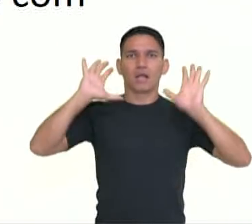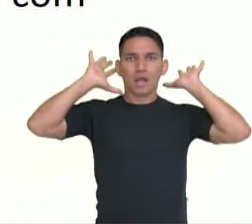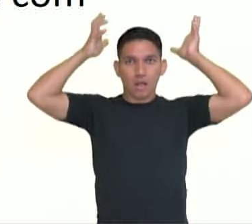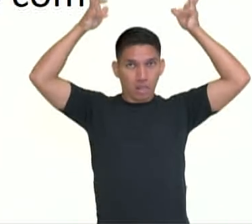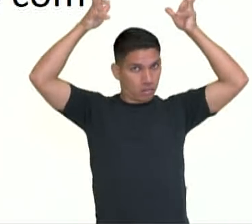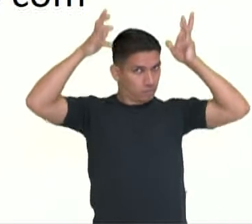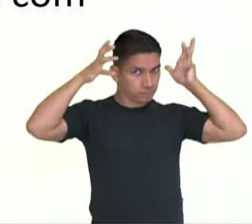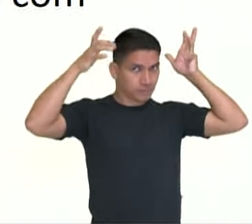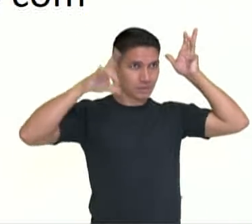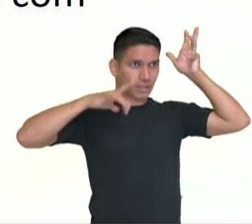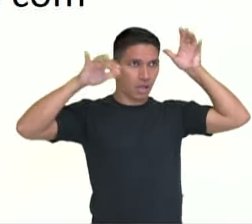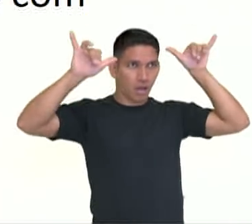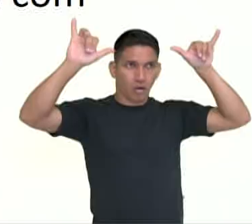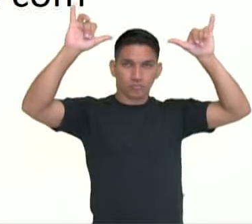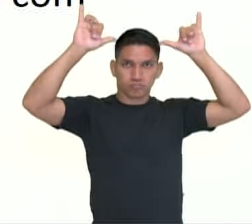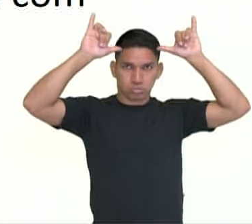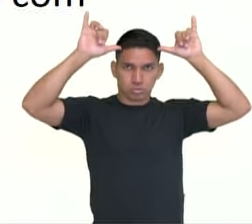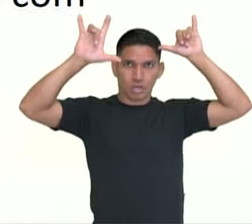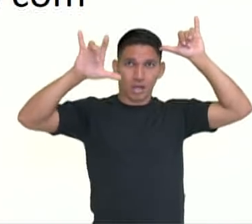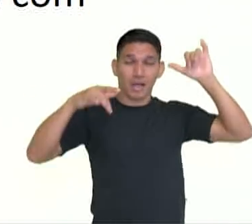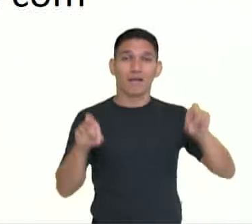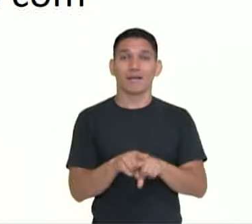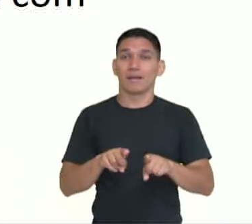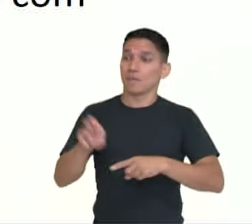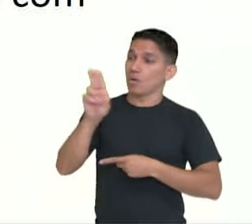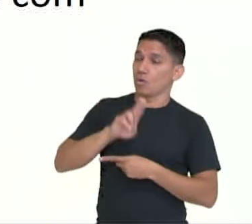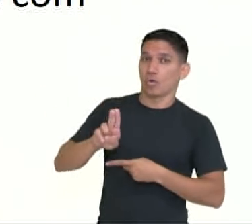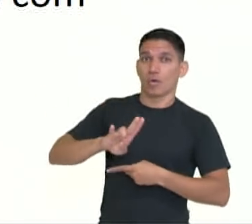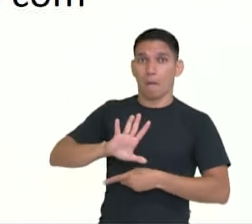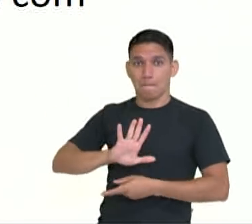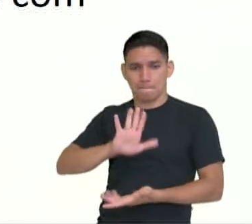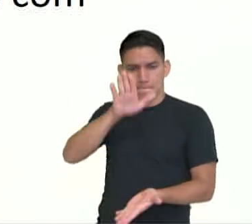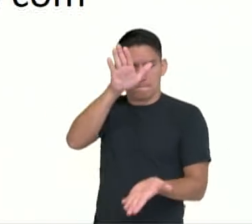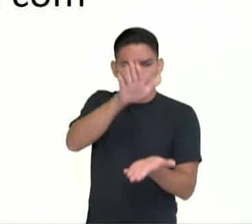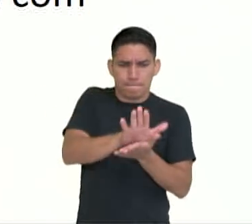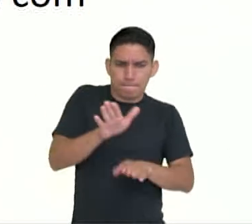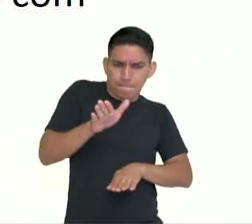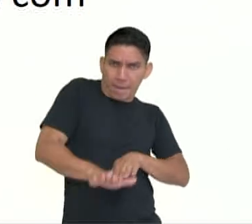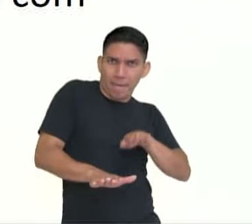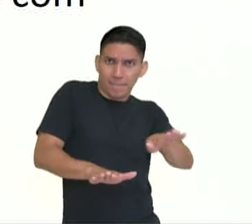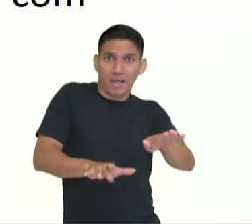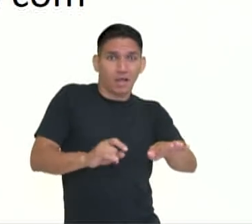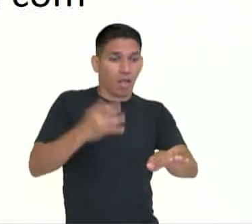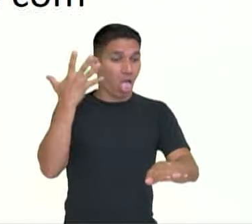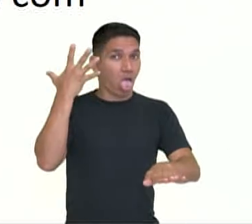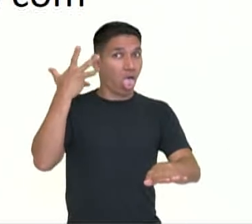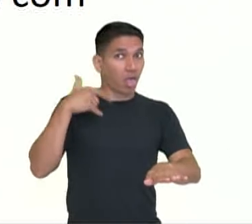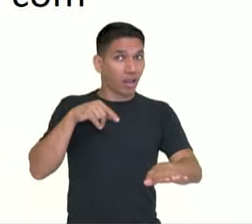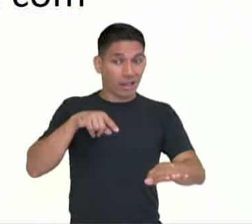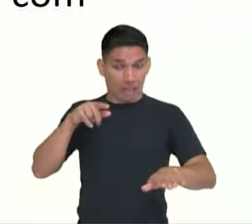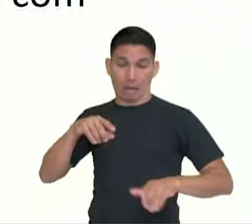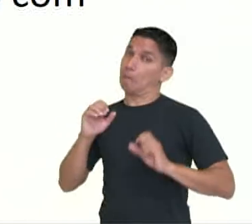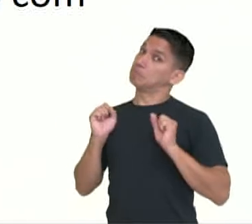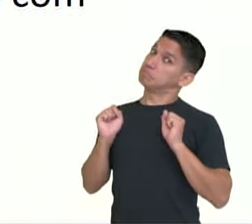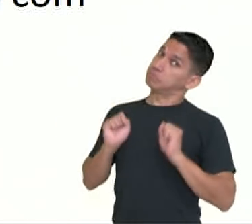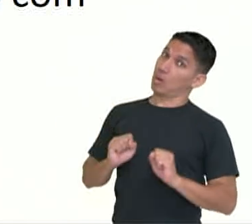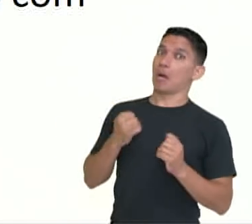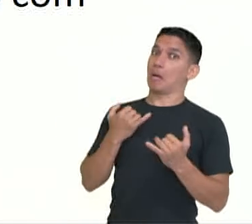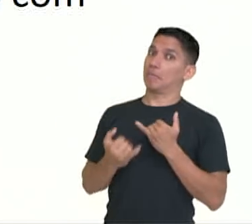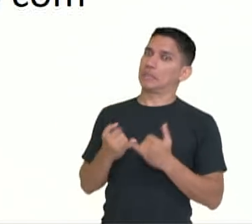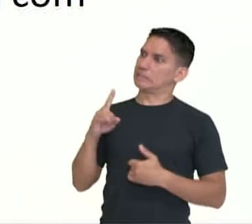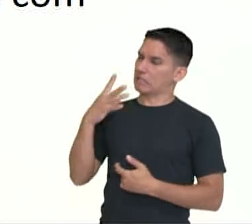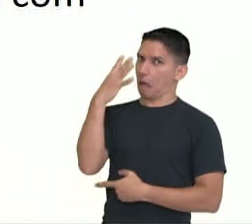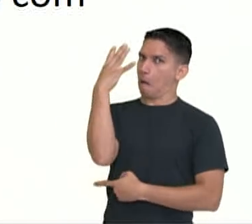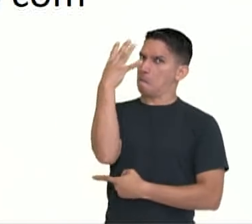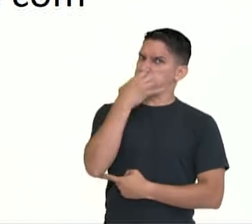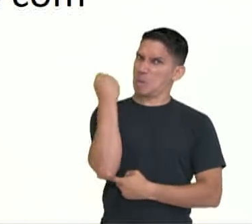com chifres e está pisando num leão. Ou seja, me parece ser uma deusa bem